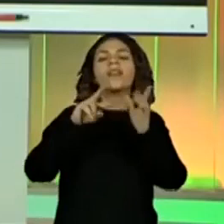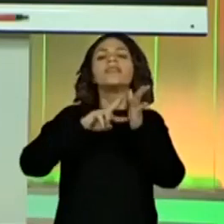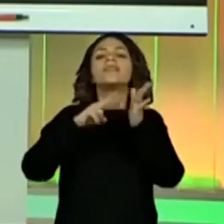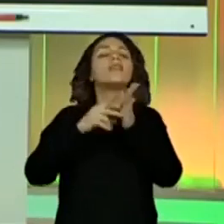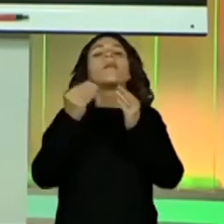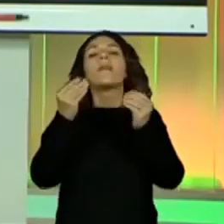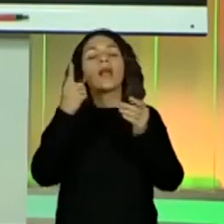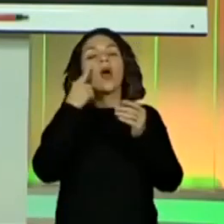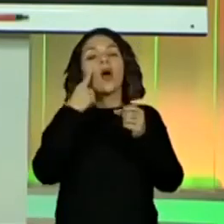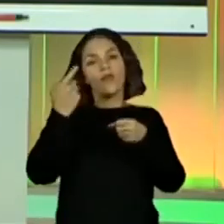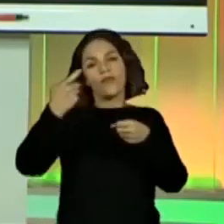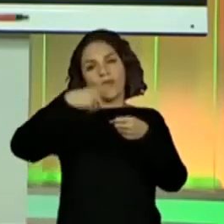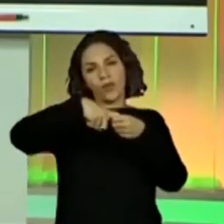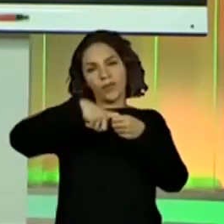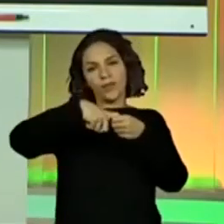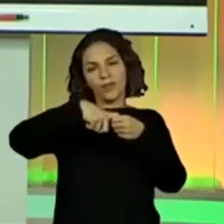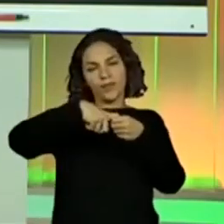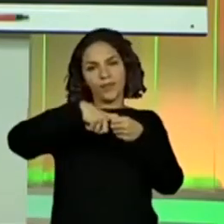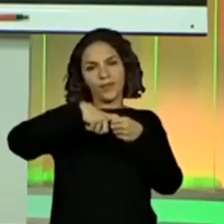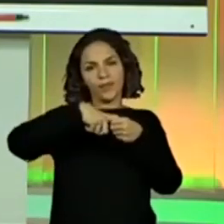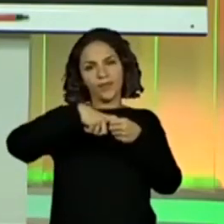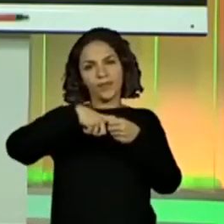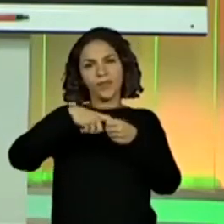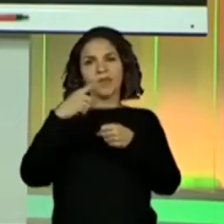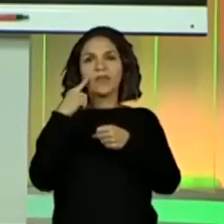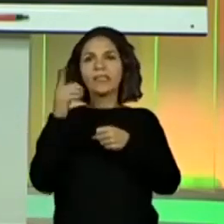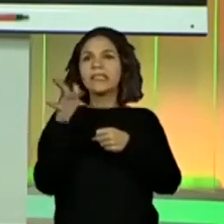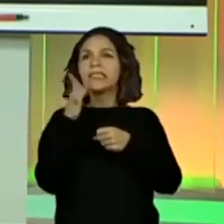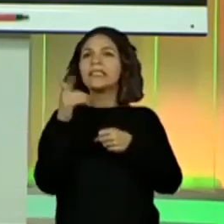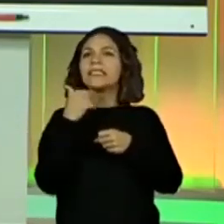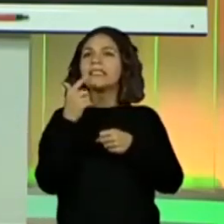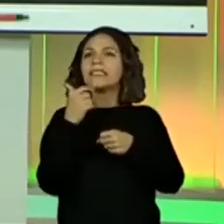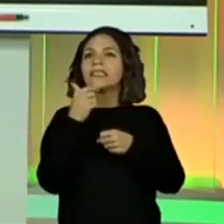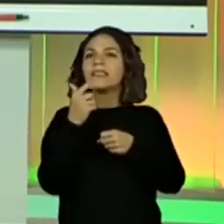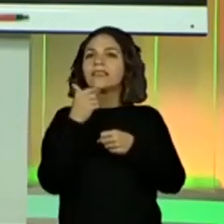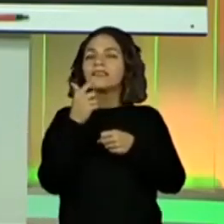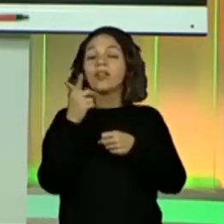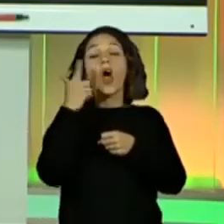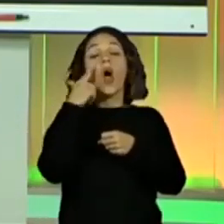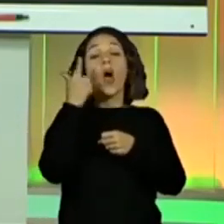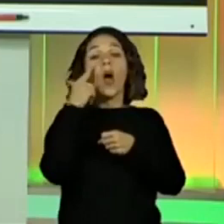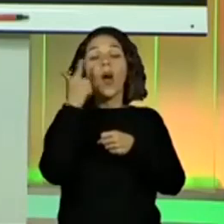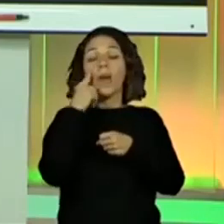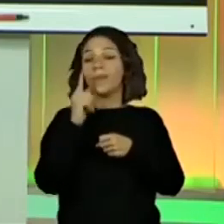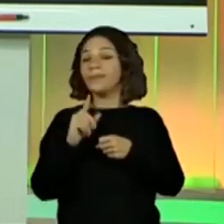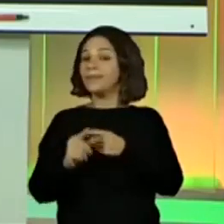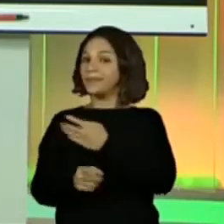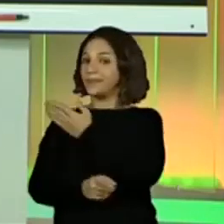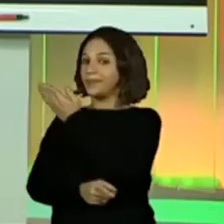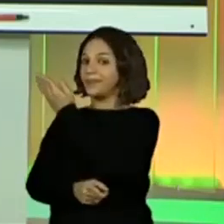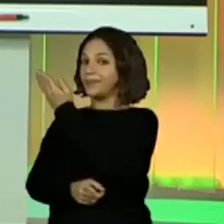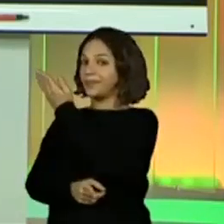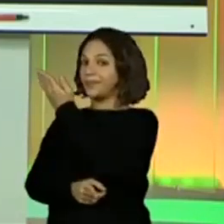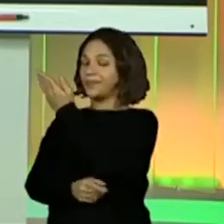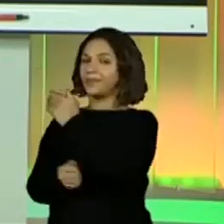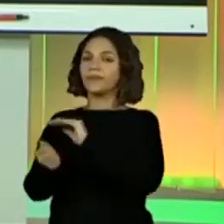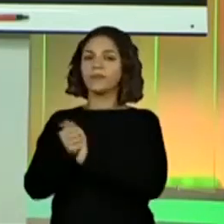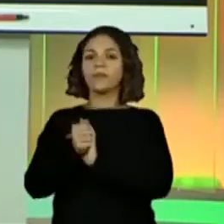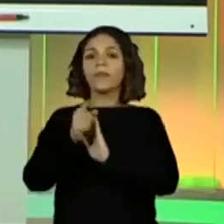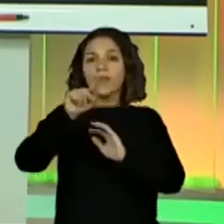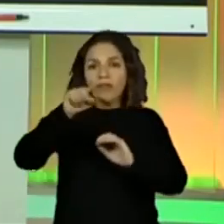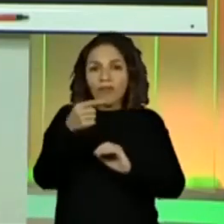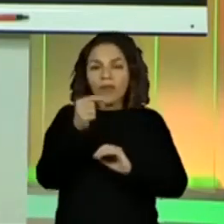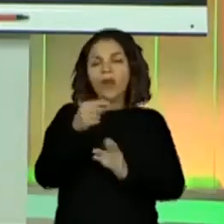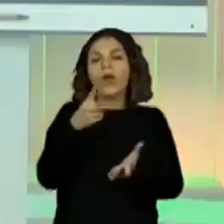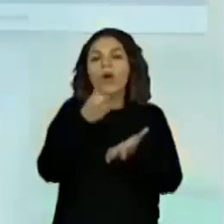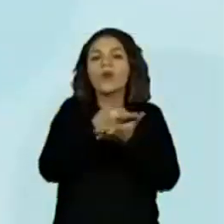lá rapidinho? Ai, não está voltando aqui. Olha lá, a vírgula, ela serve para dar uma